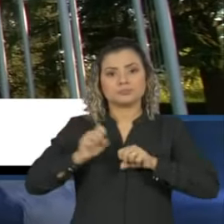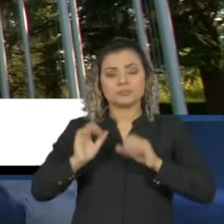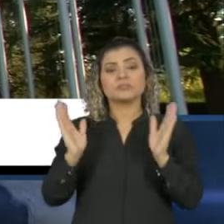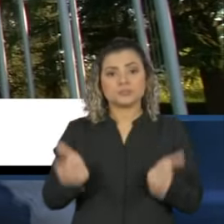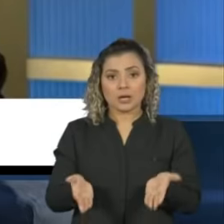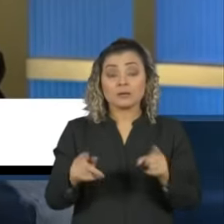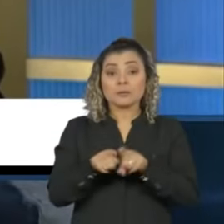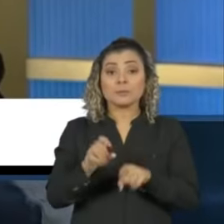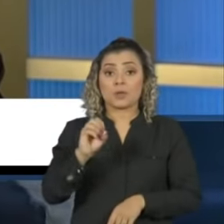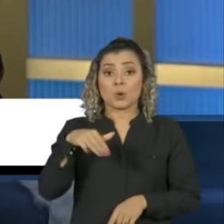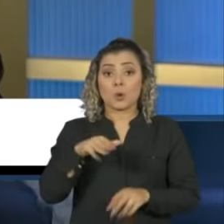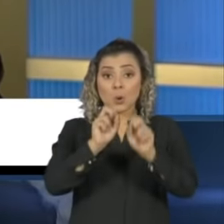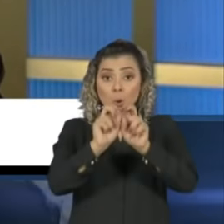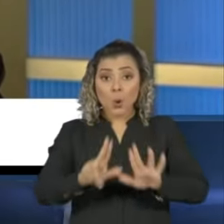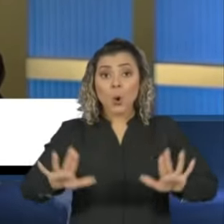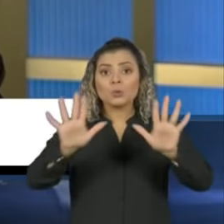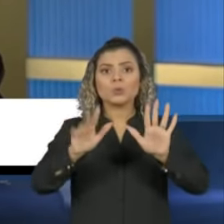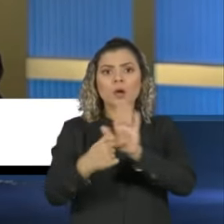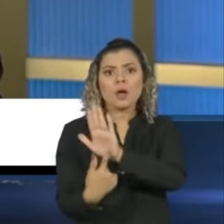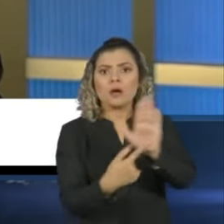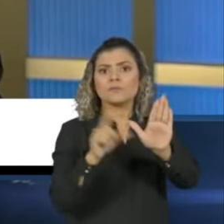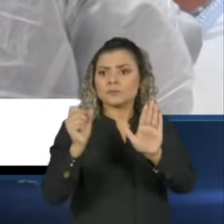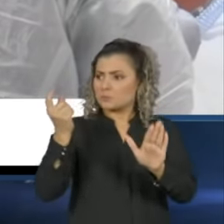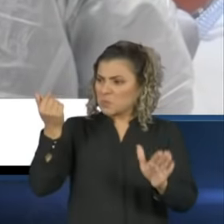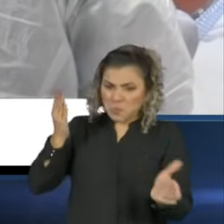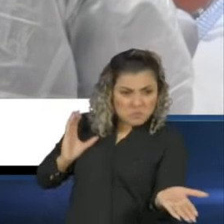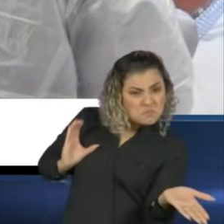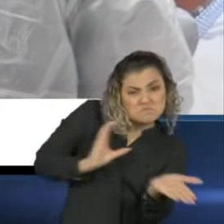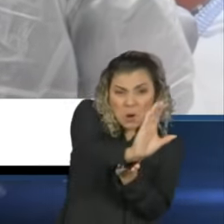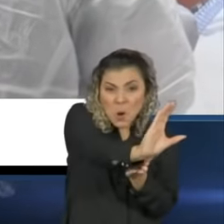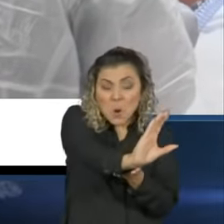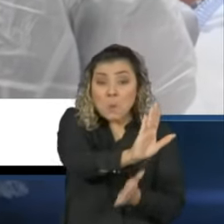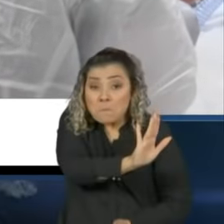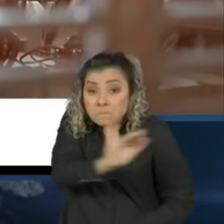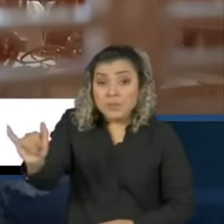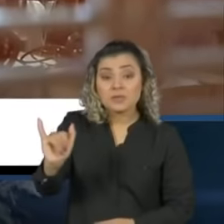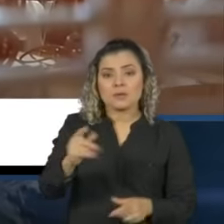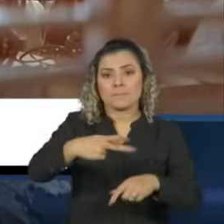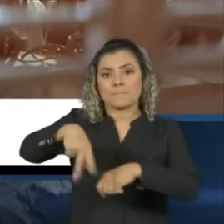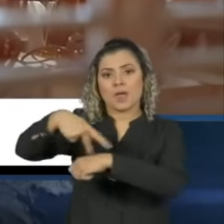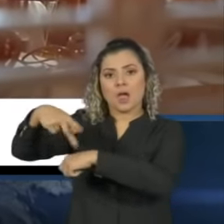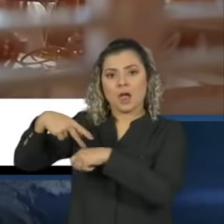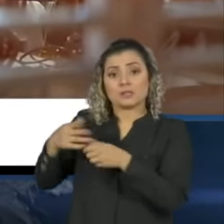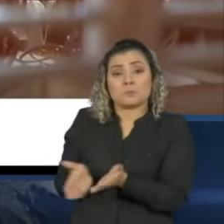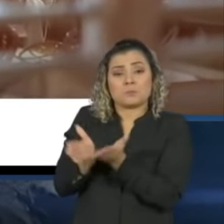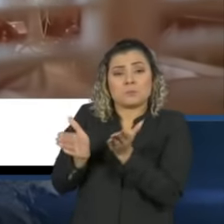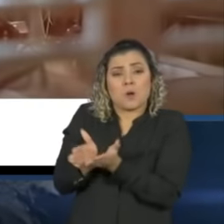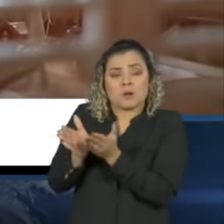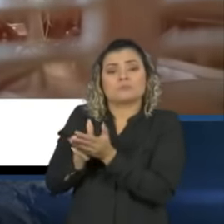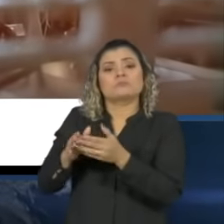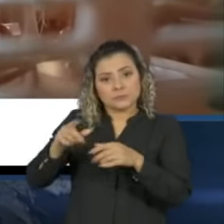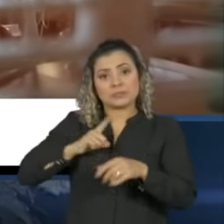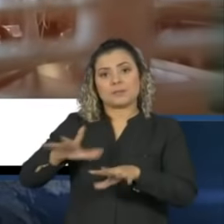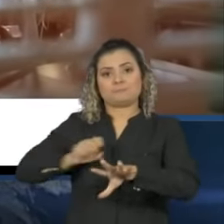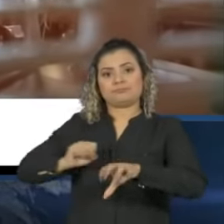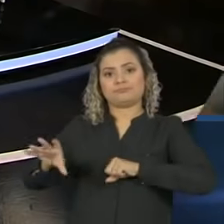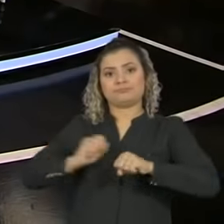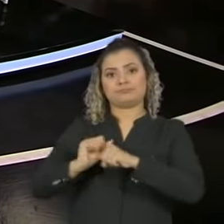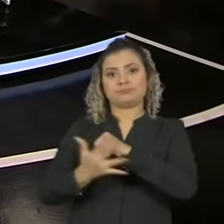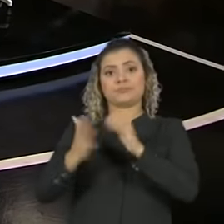Organização das Nações Unidas anuncia pacote bilionário para ajudar países mais vulneráveis à pandemia.